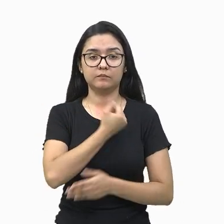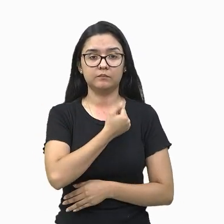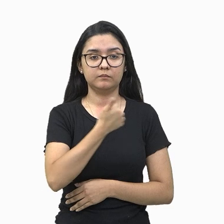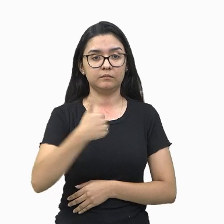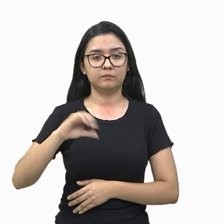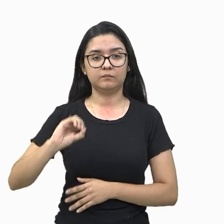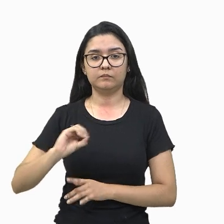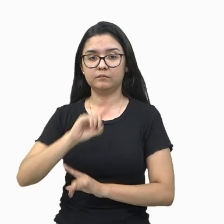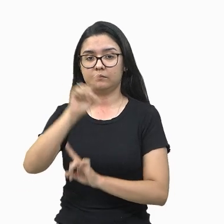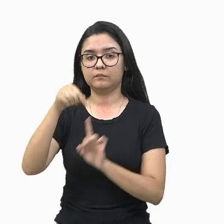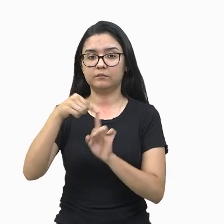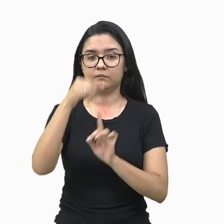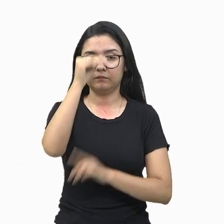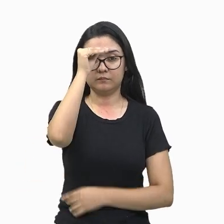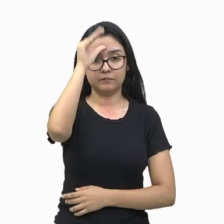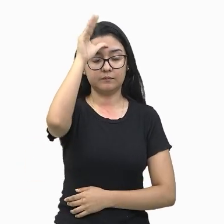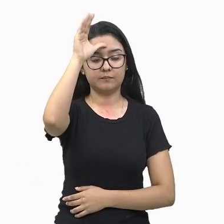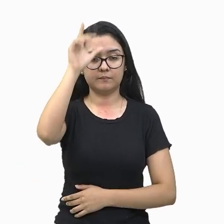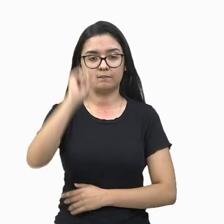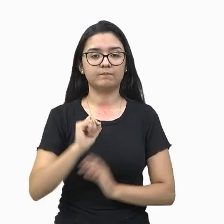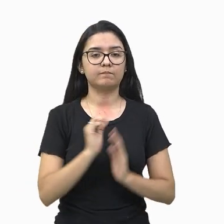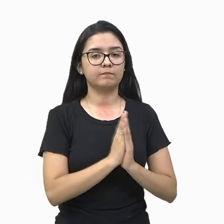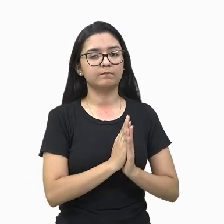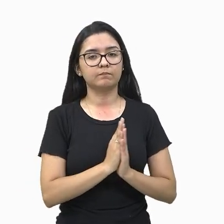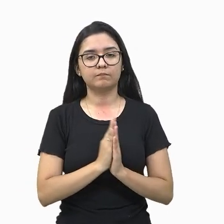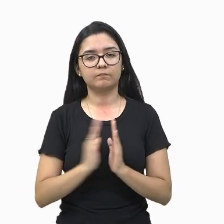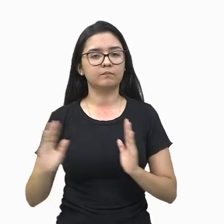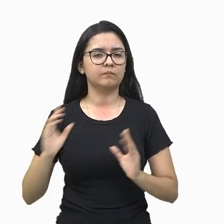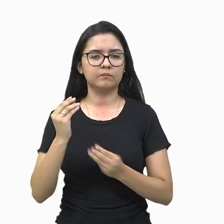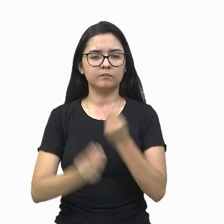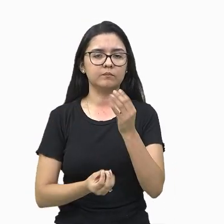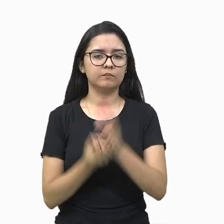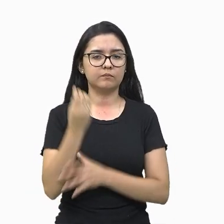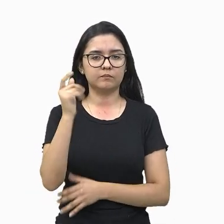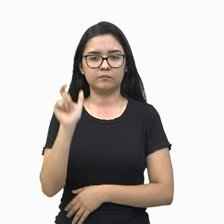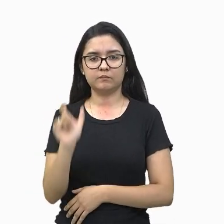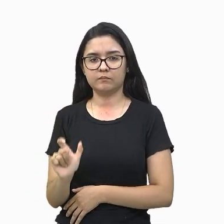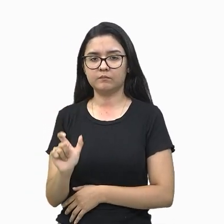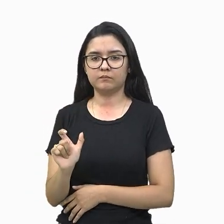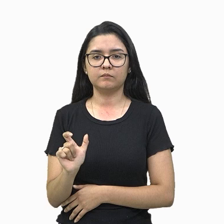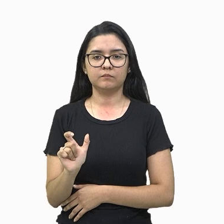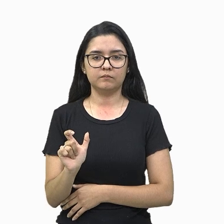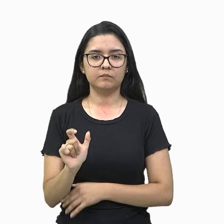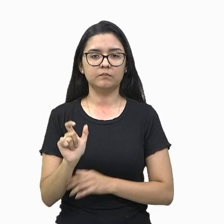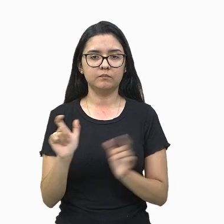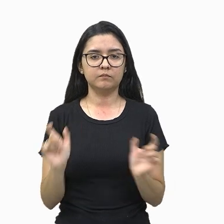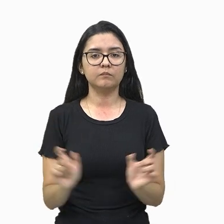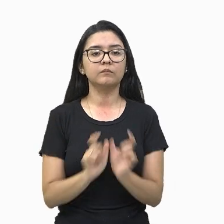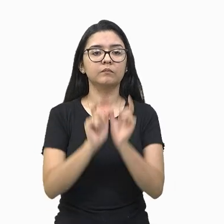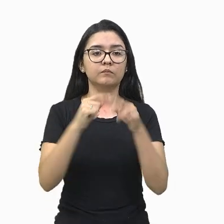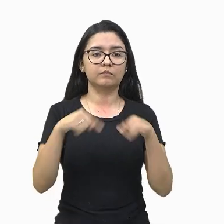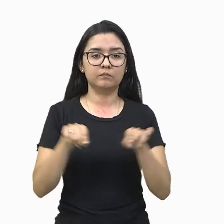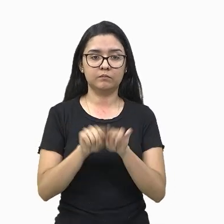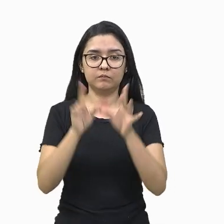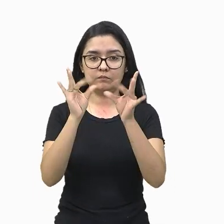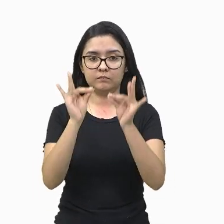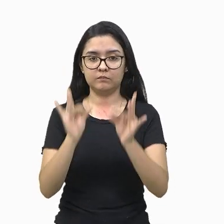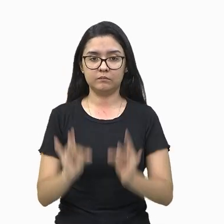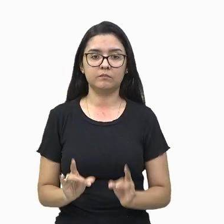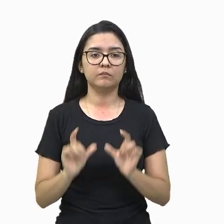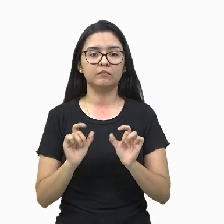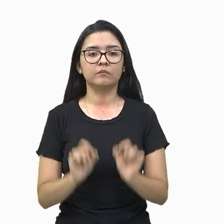o objeto de conhecimento processos de formação de palavras, composição. E o nosso